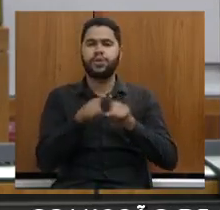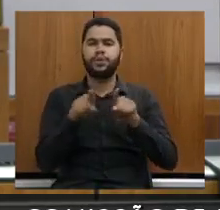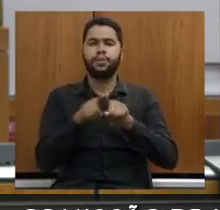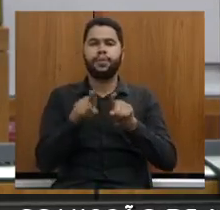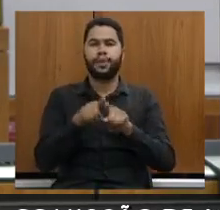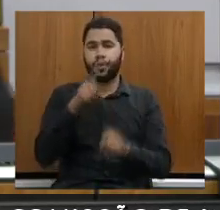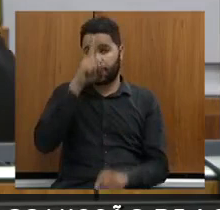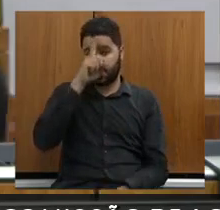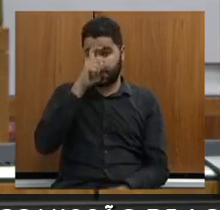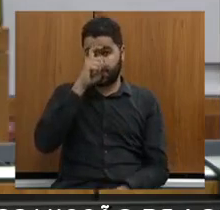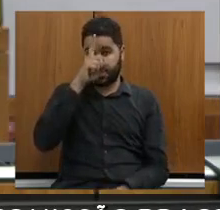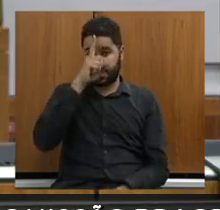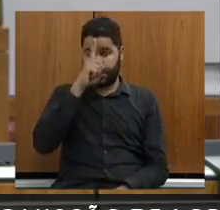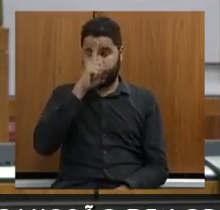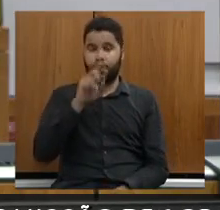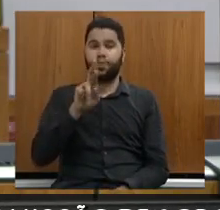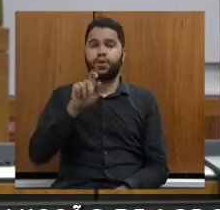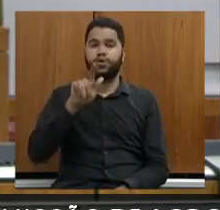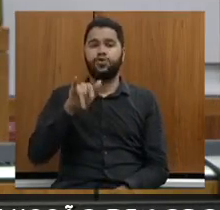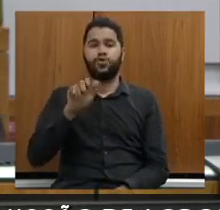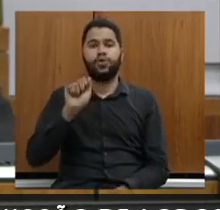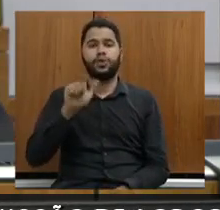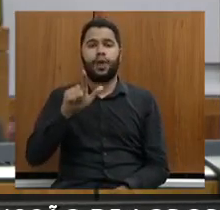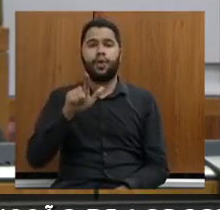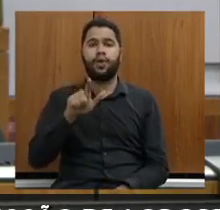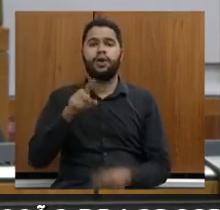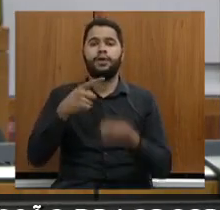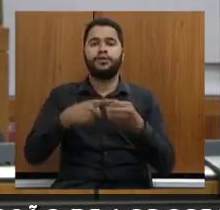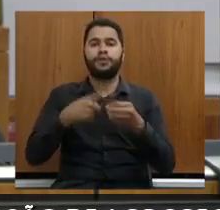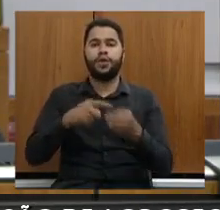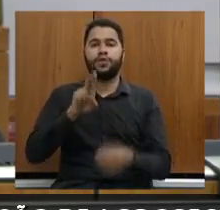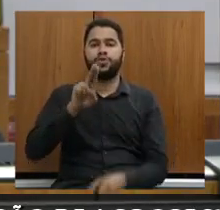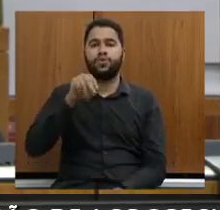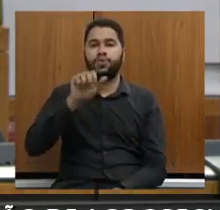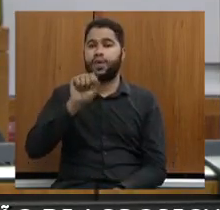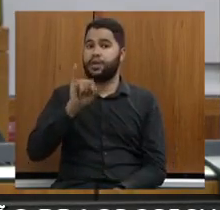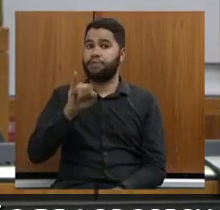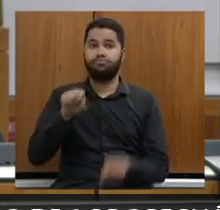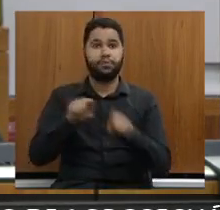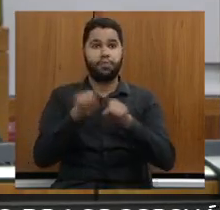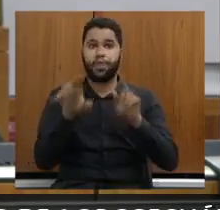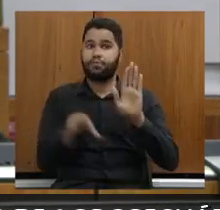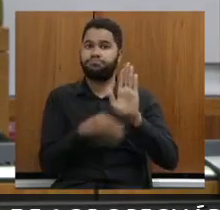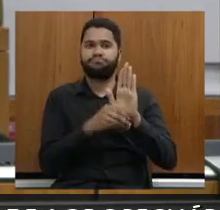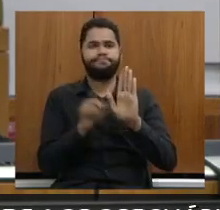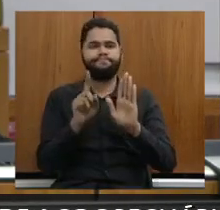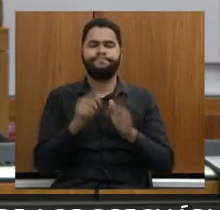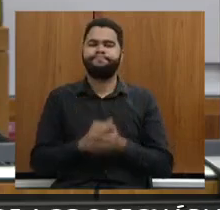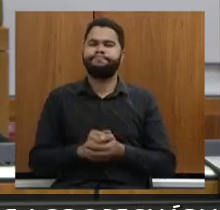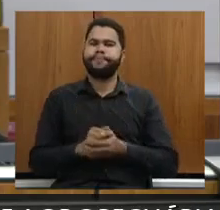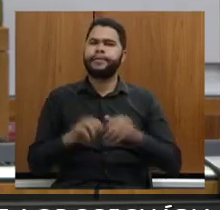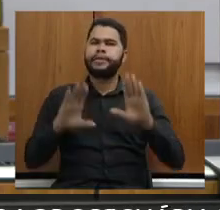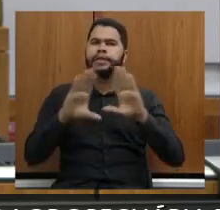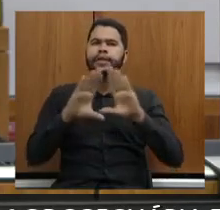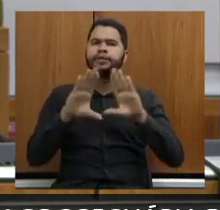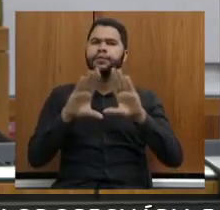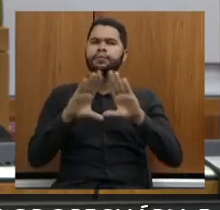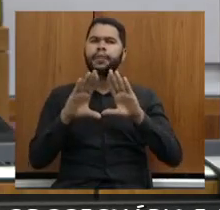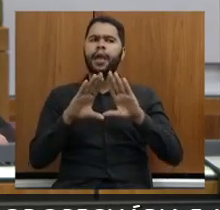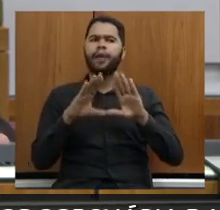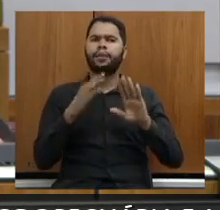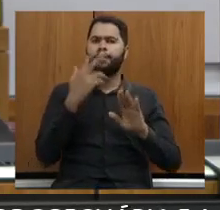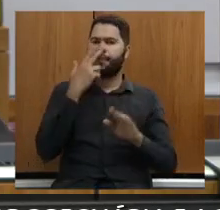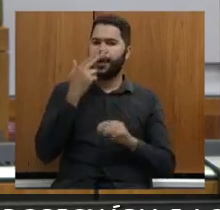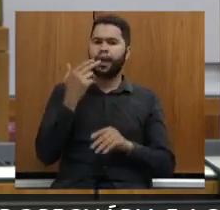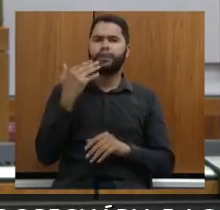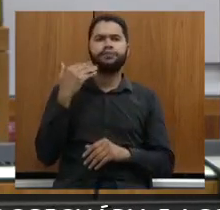Hospital Regional de Unaí que não existia no projeto governo é que as empresas ativas não foi citado